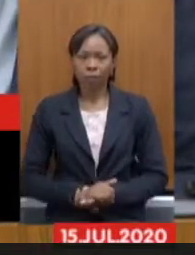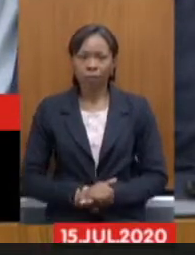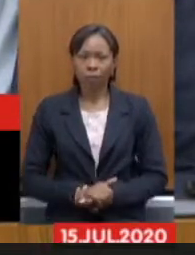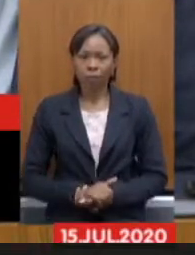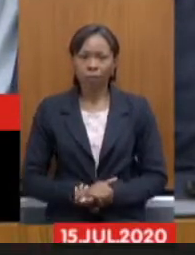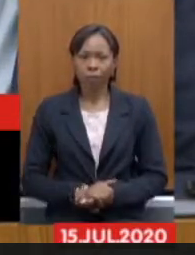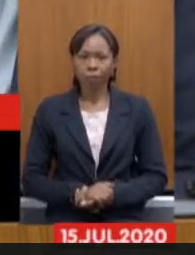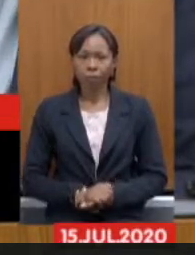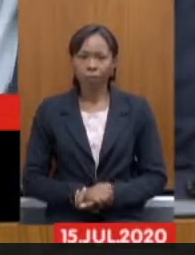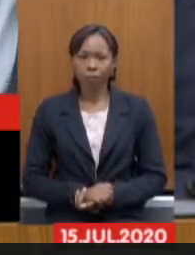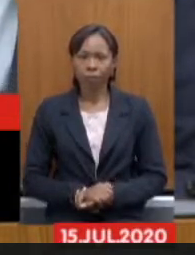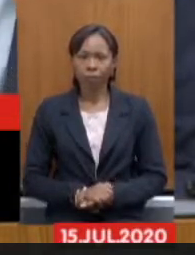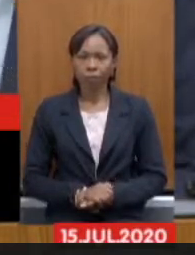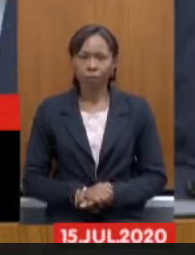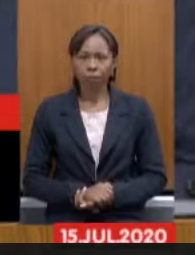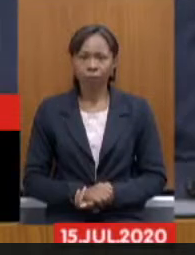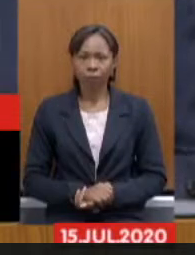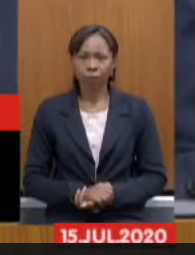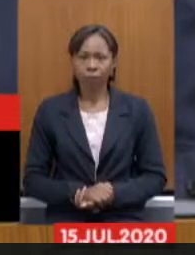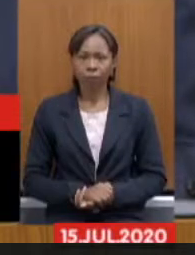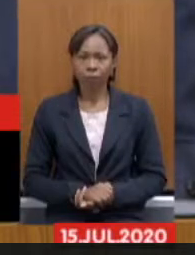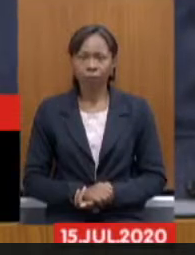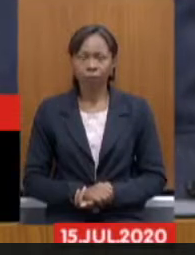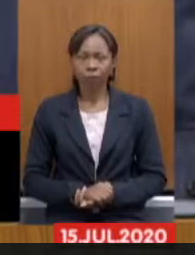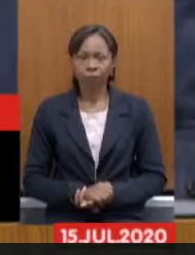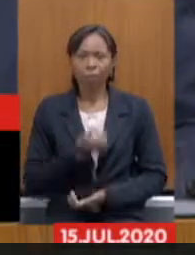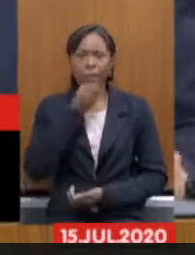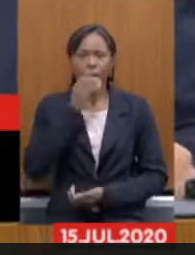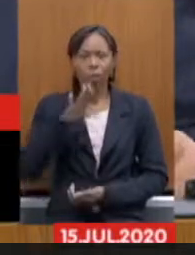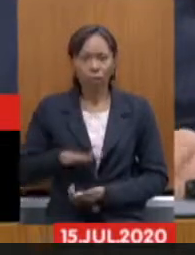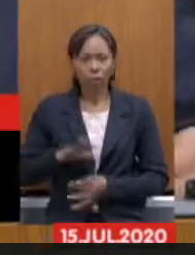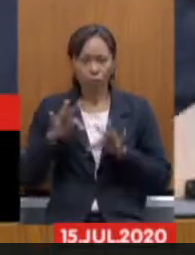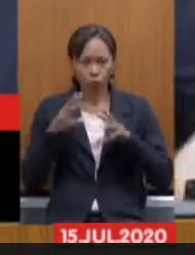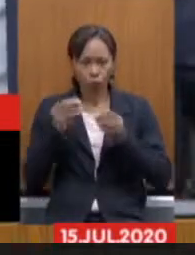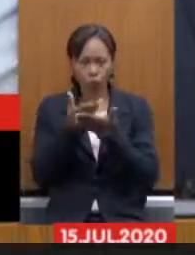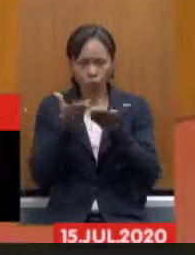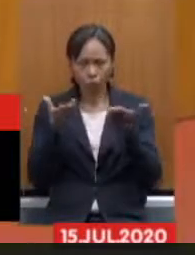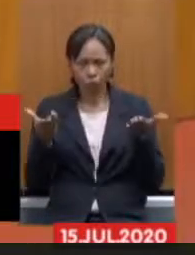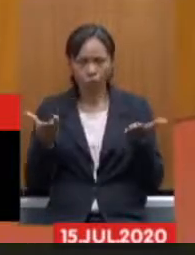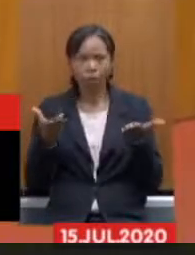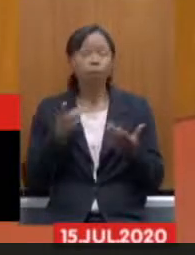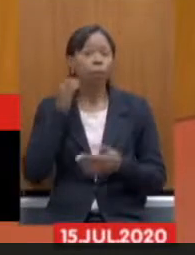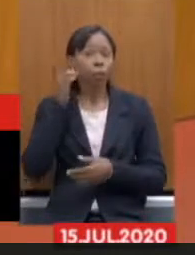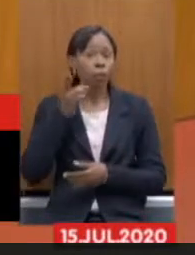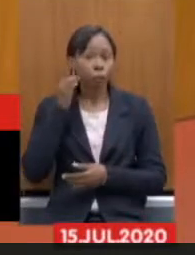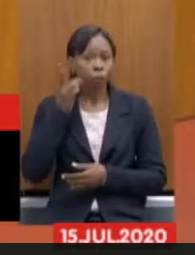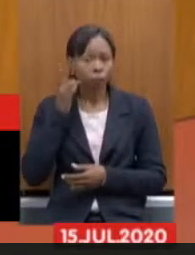ó esse é meu boa tarde a todos deputados